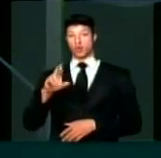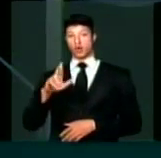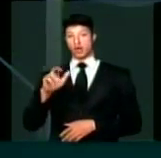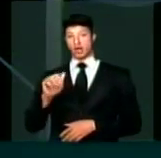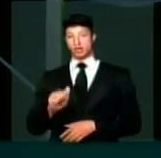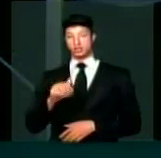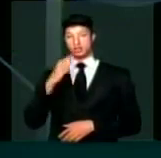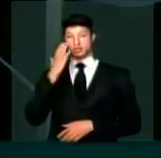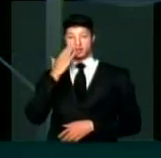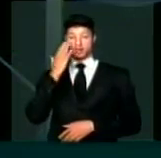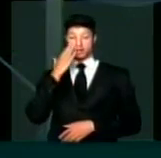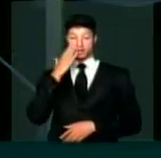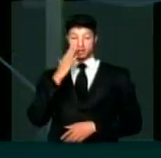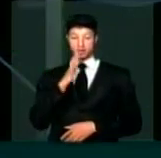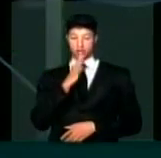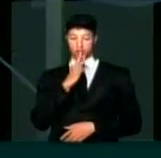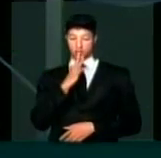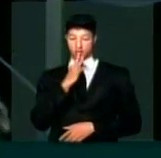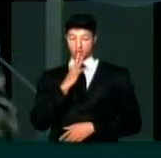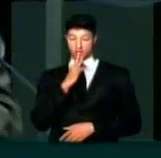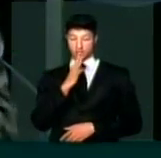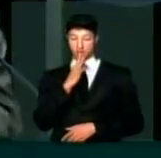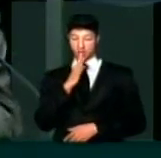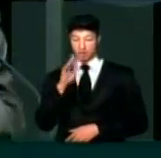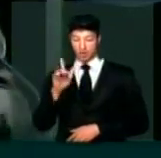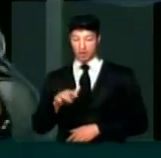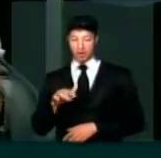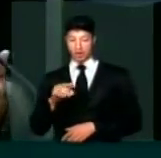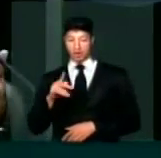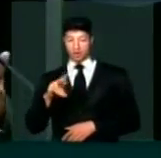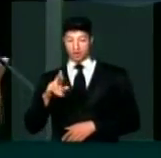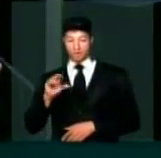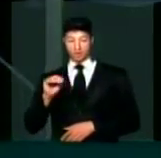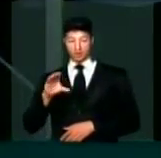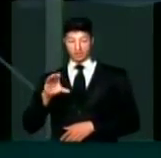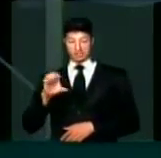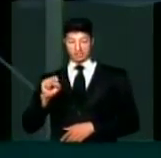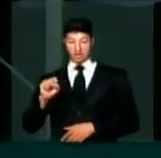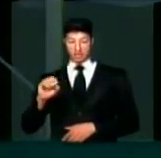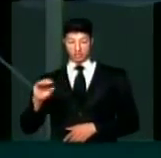saber. O conhecimento é um processo